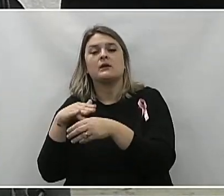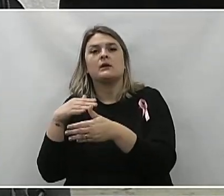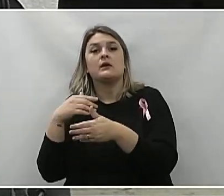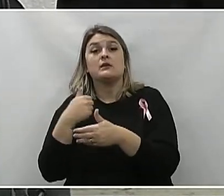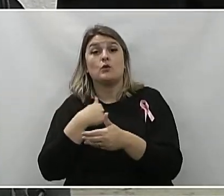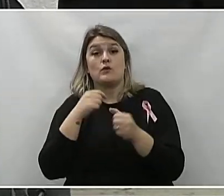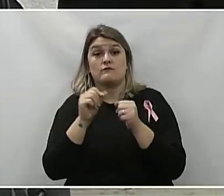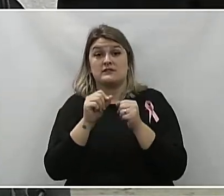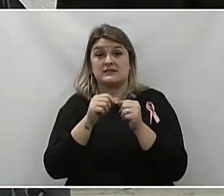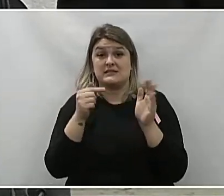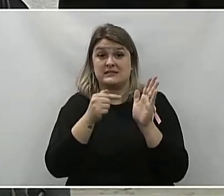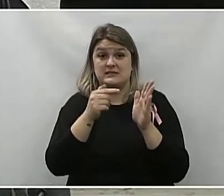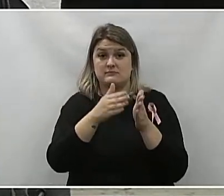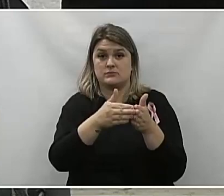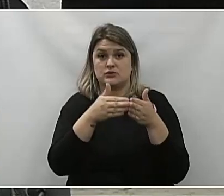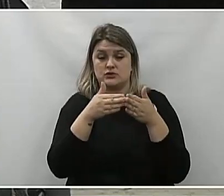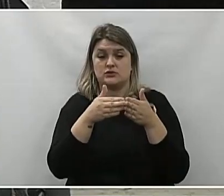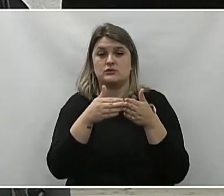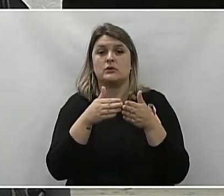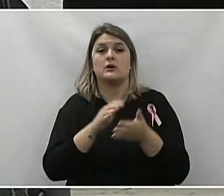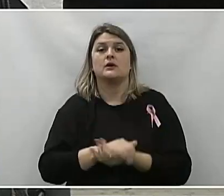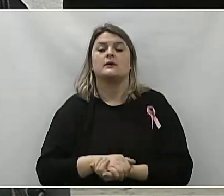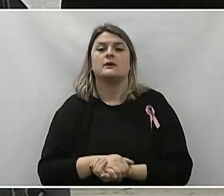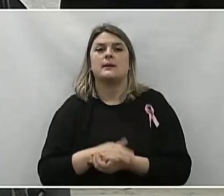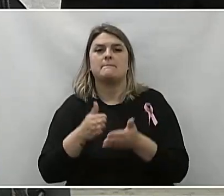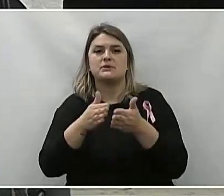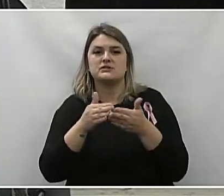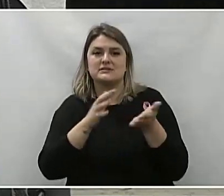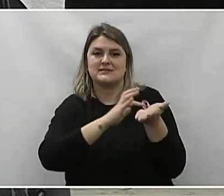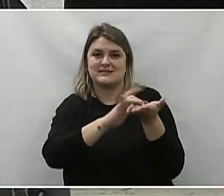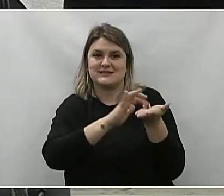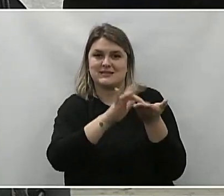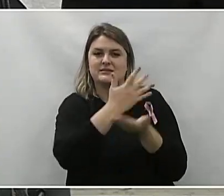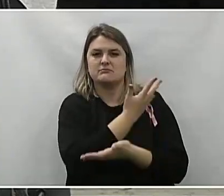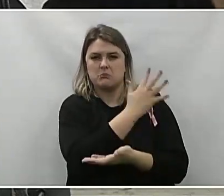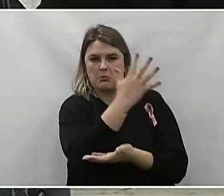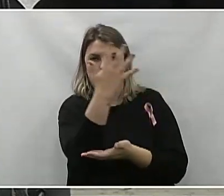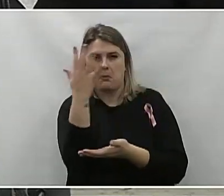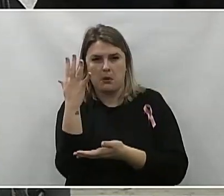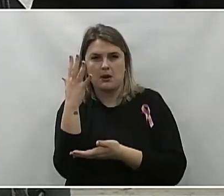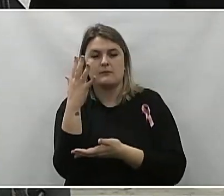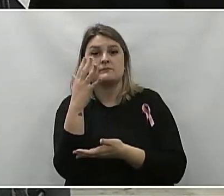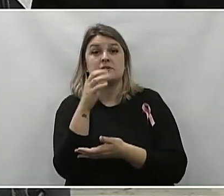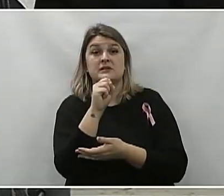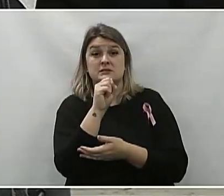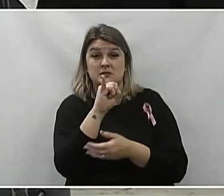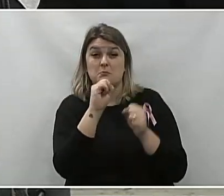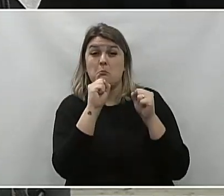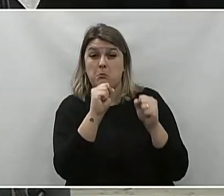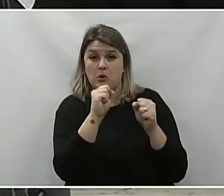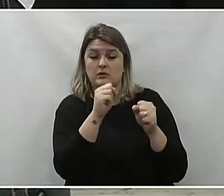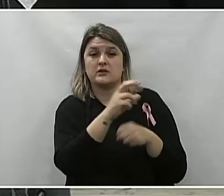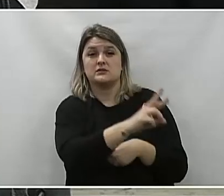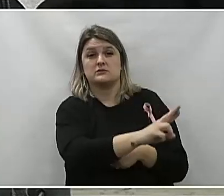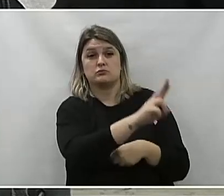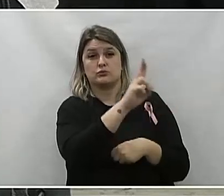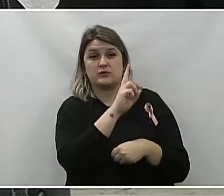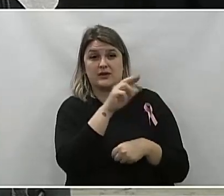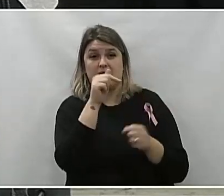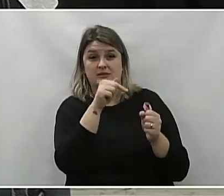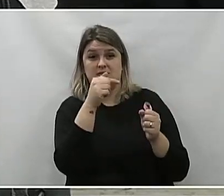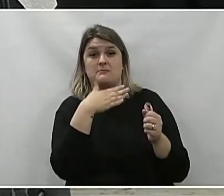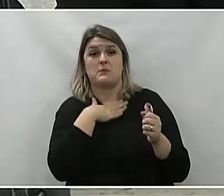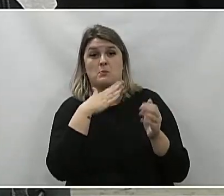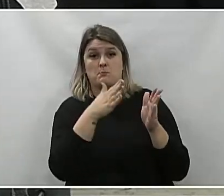entrar com esse requerimento senhor presidente peço a Secretaria de Meio Ambiente que se assim possível possa responder esse